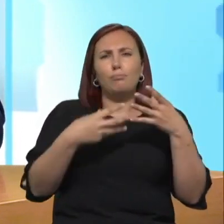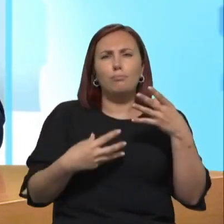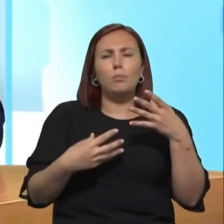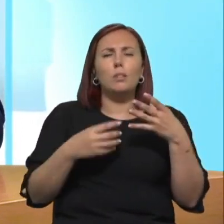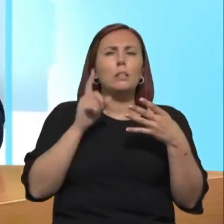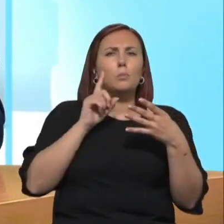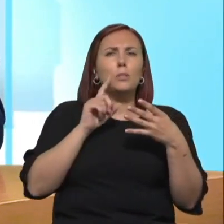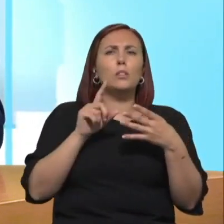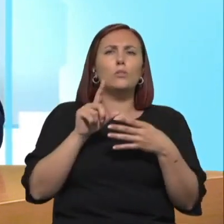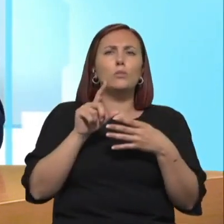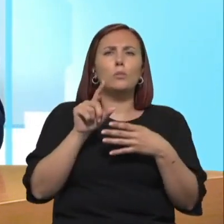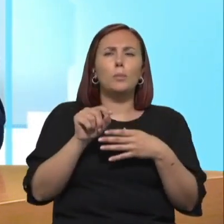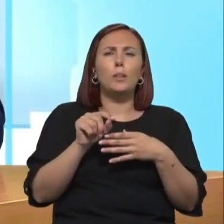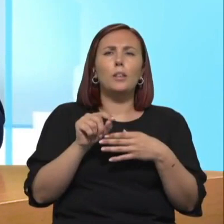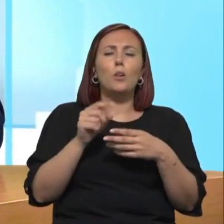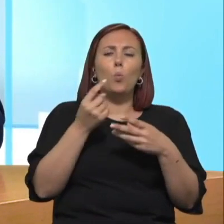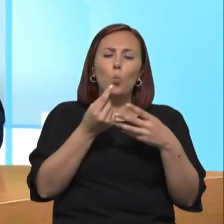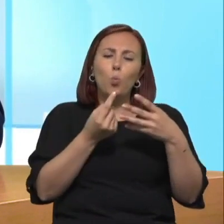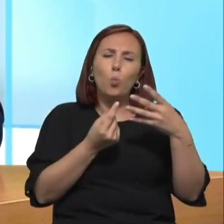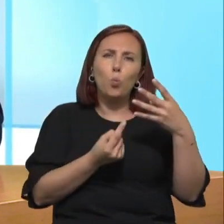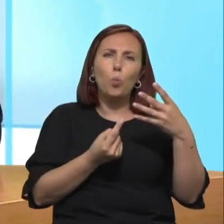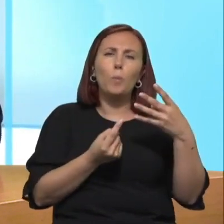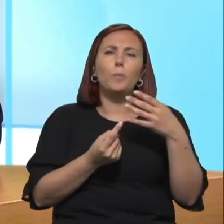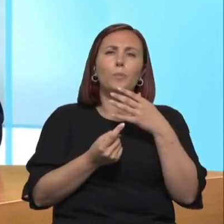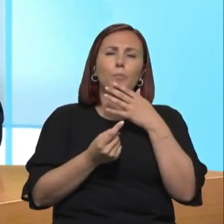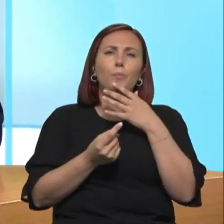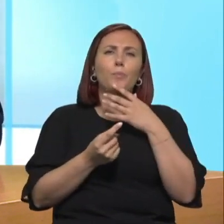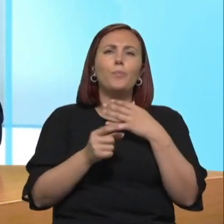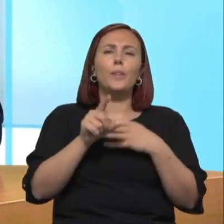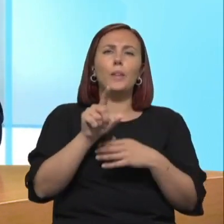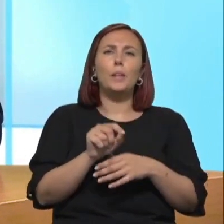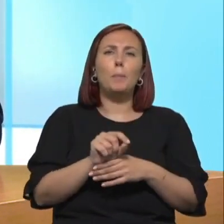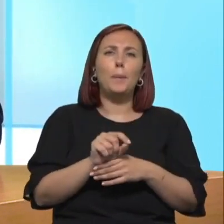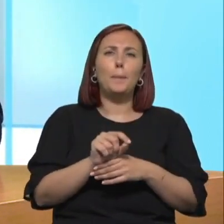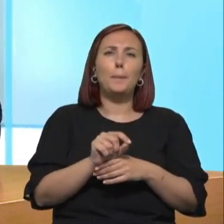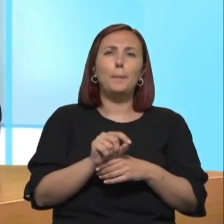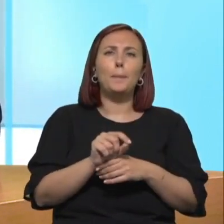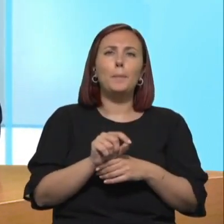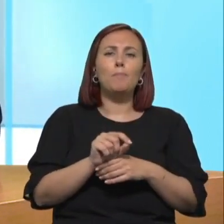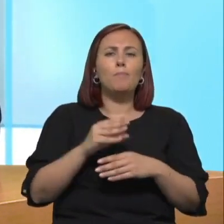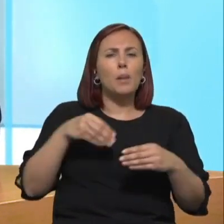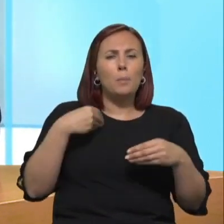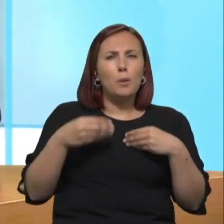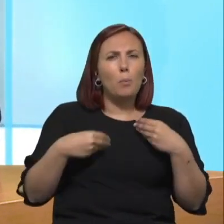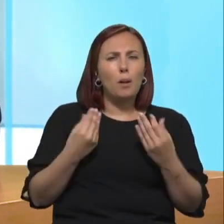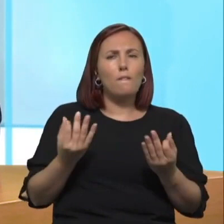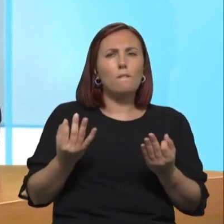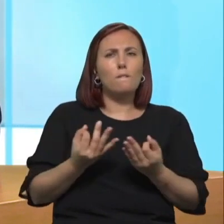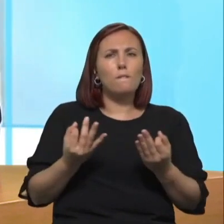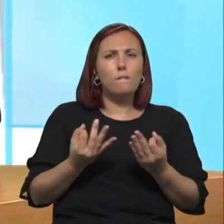Silva, que cada um, de sua maneira e de sua forma, também tiveram uma preocupação